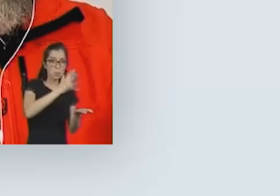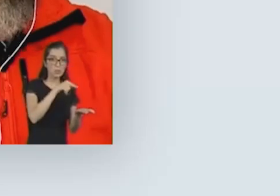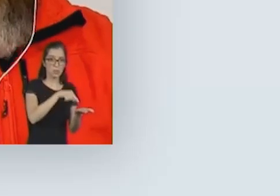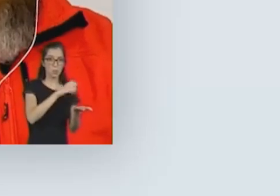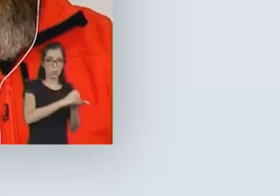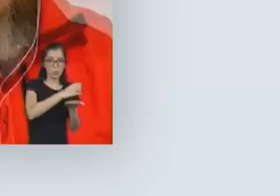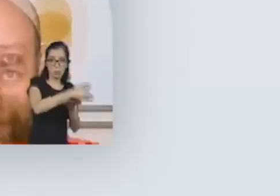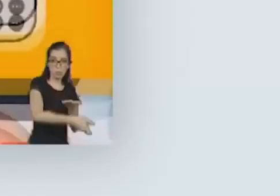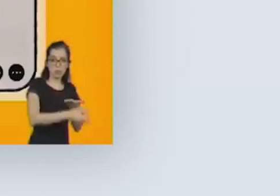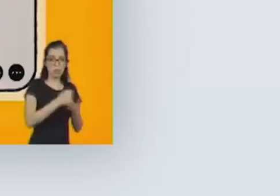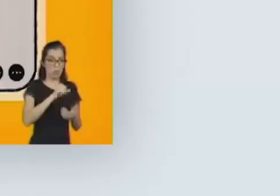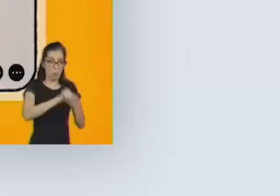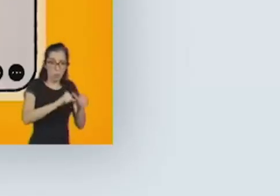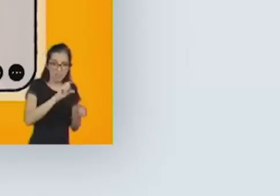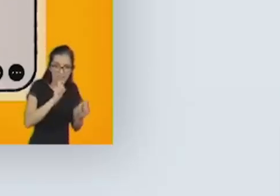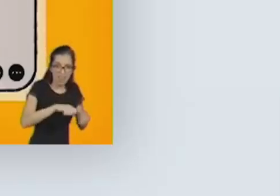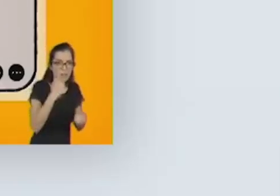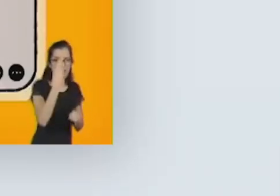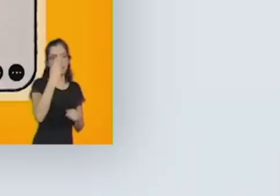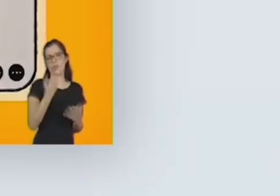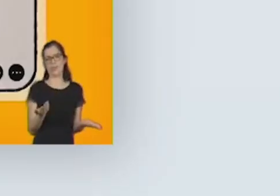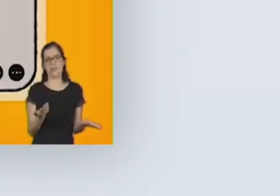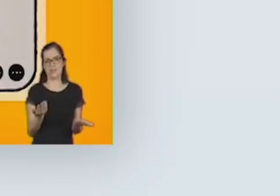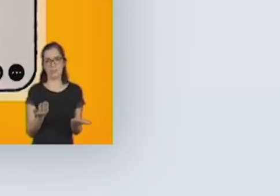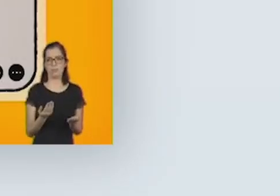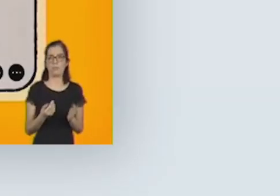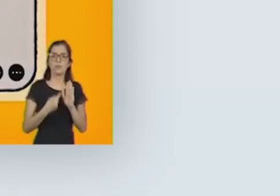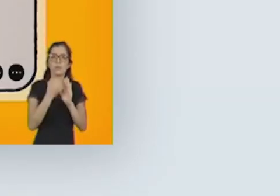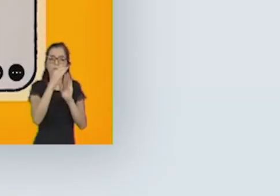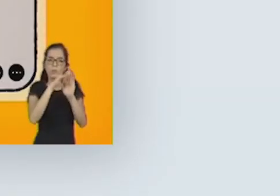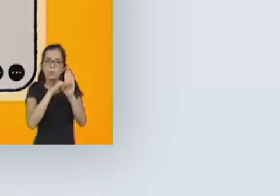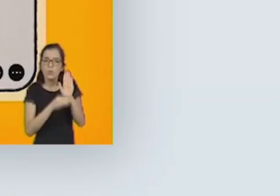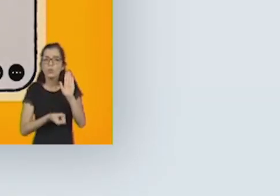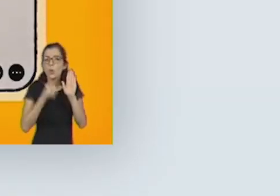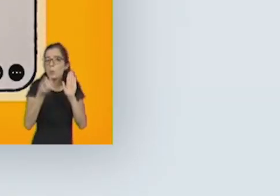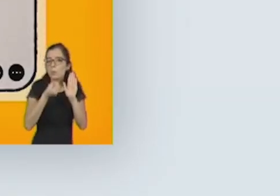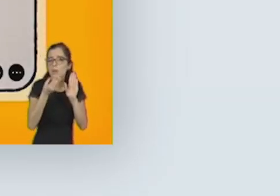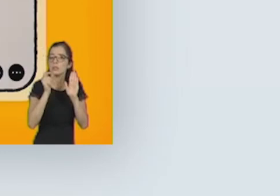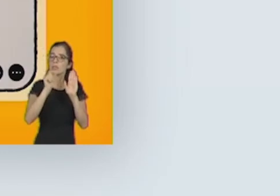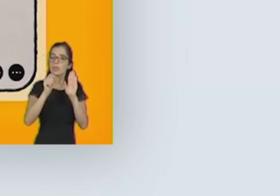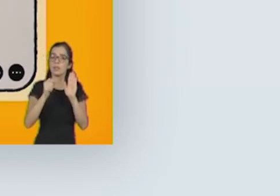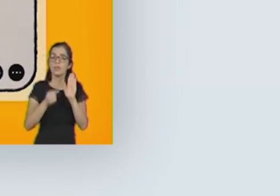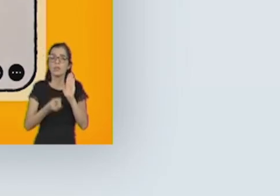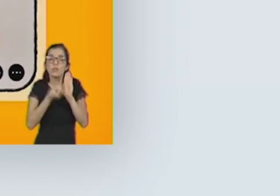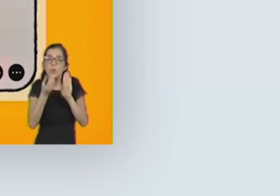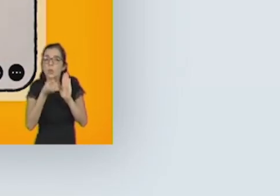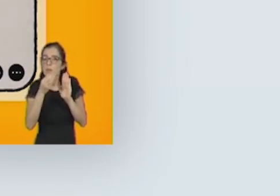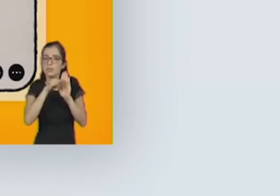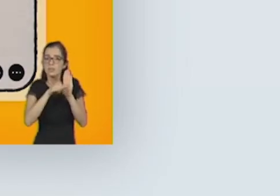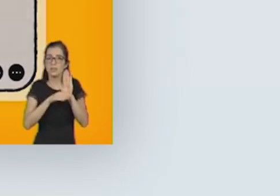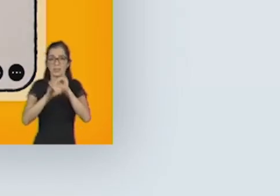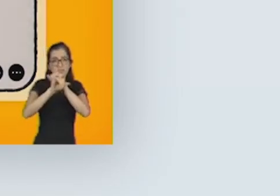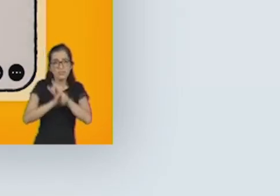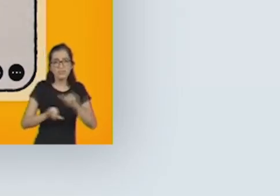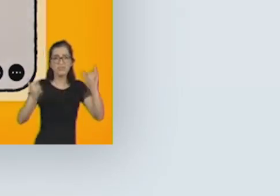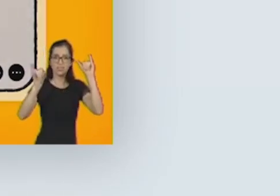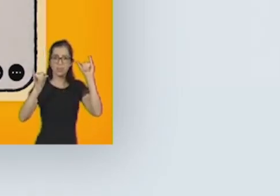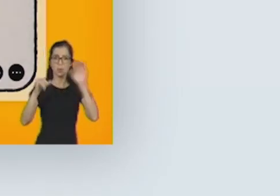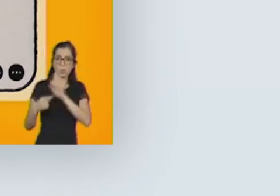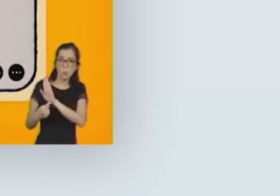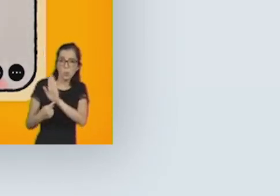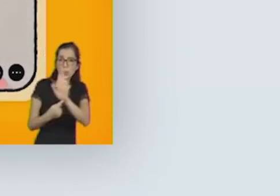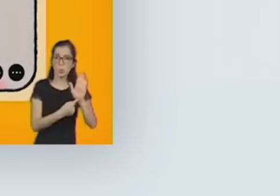lá e não pode ser refutado. Quando nós temos um texto informativo, a função desse texto, o próprio nome já diz, informar,